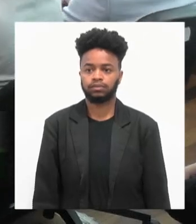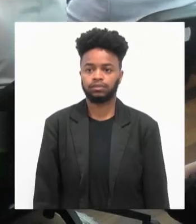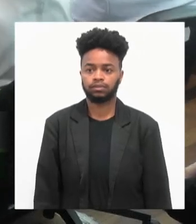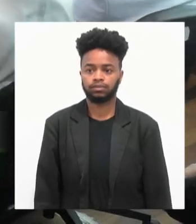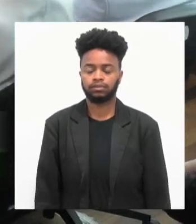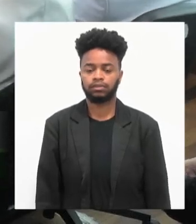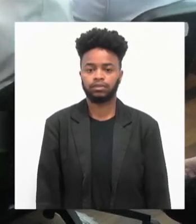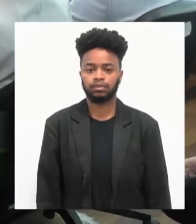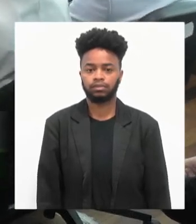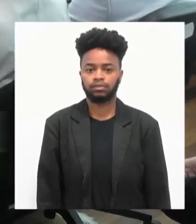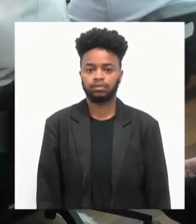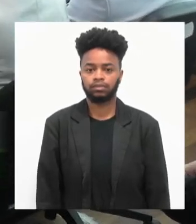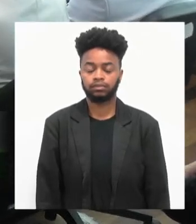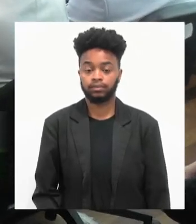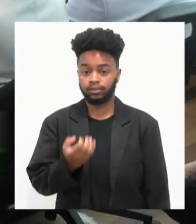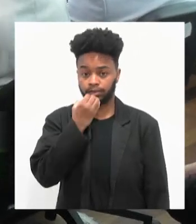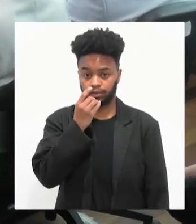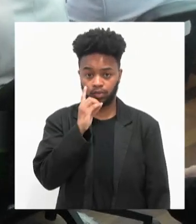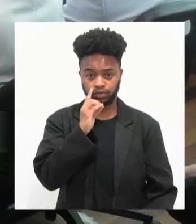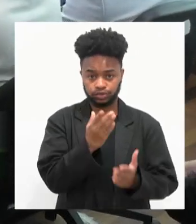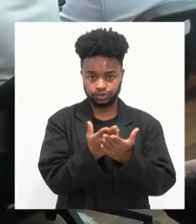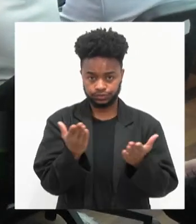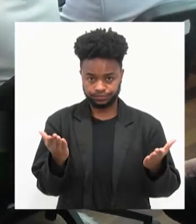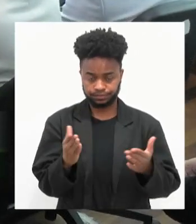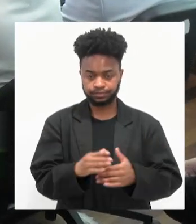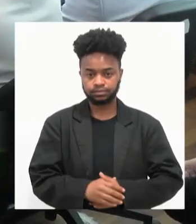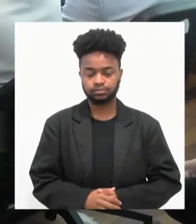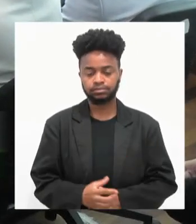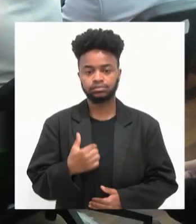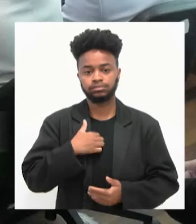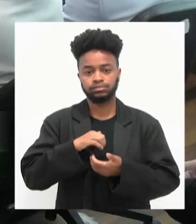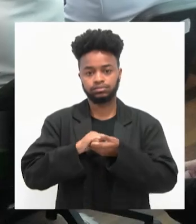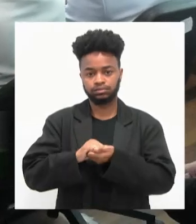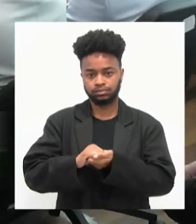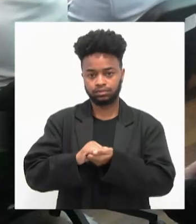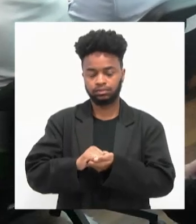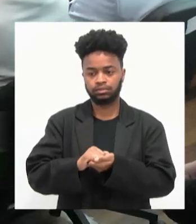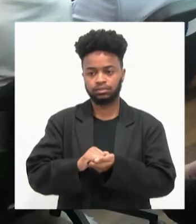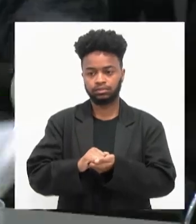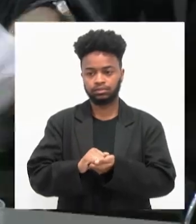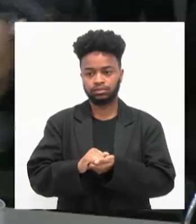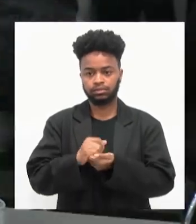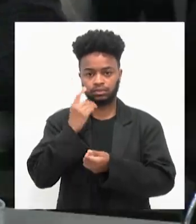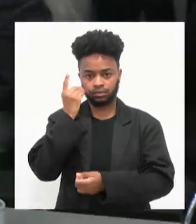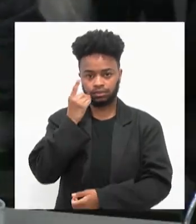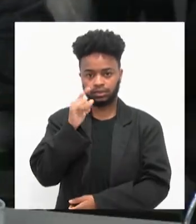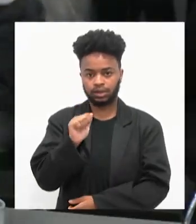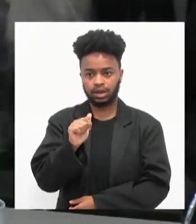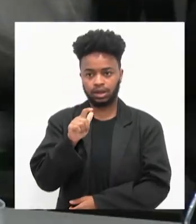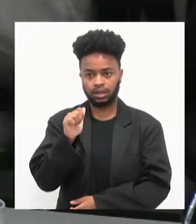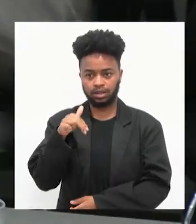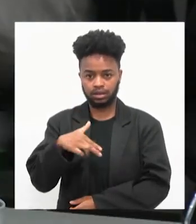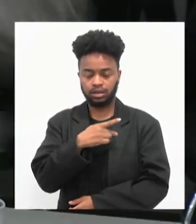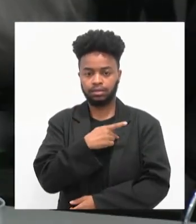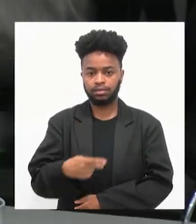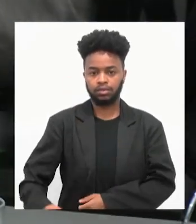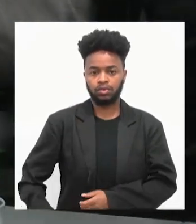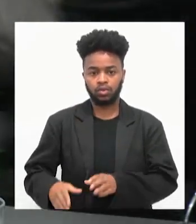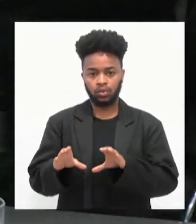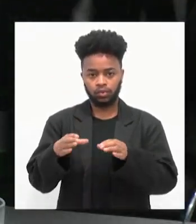Alô. Bom dia a todos. Cumprimentando o deputado Alan Lopes, presidente da